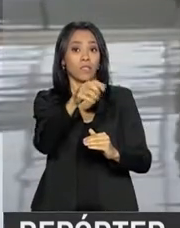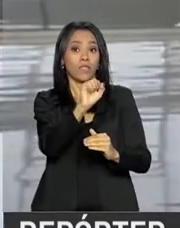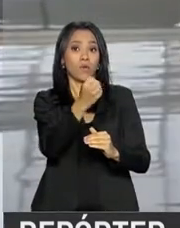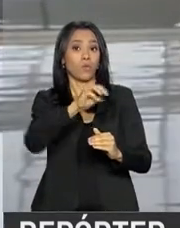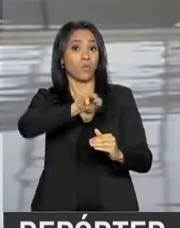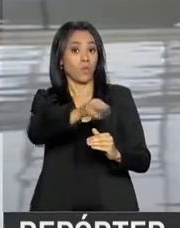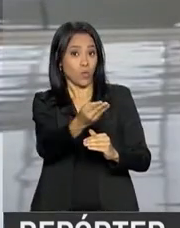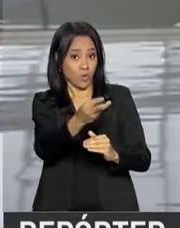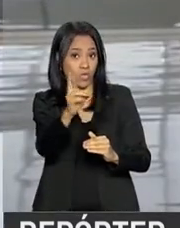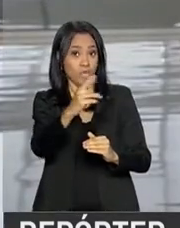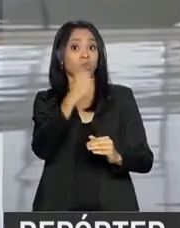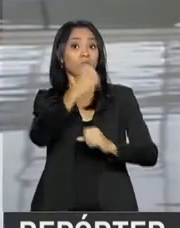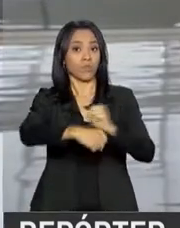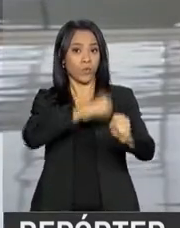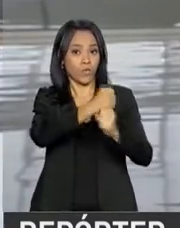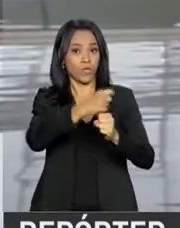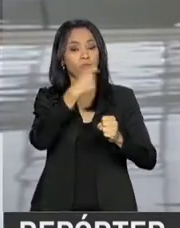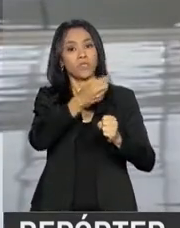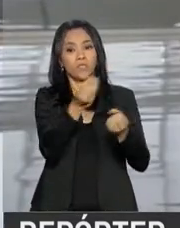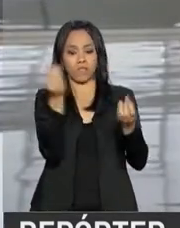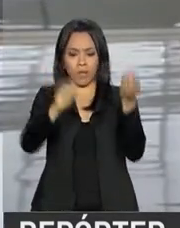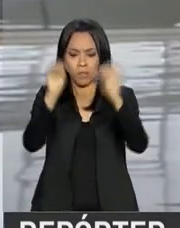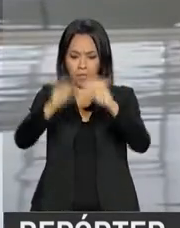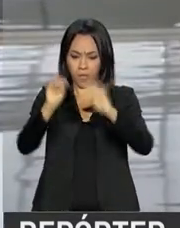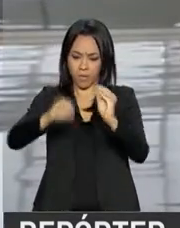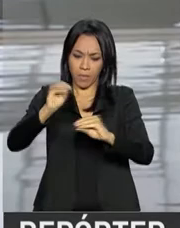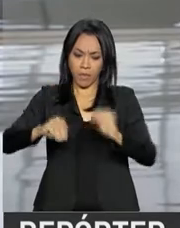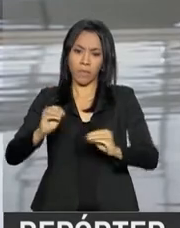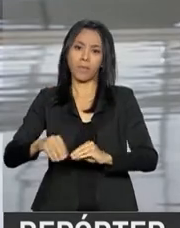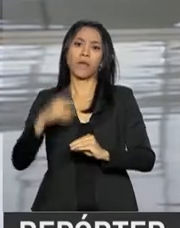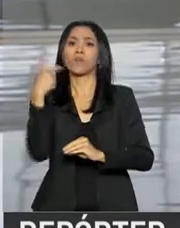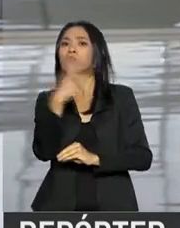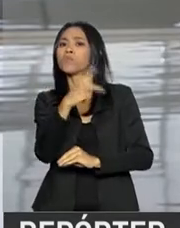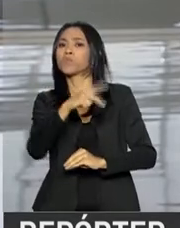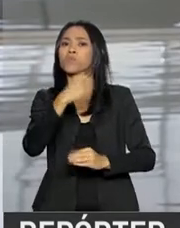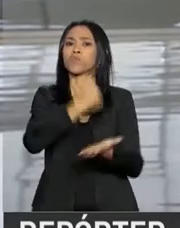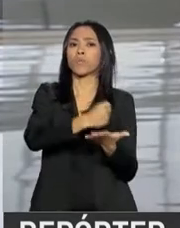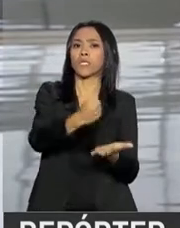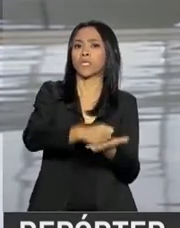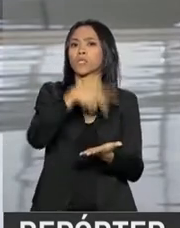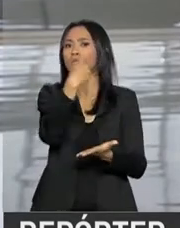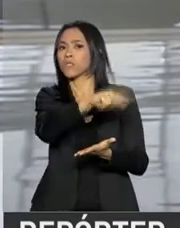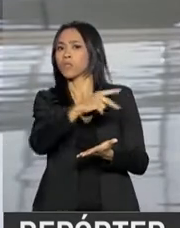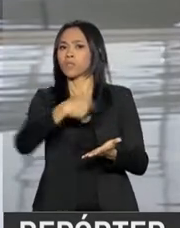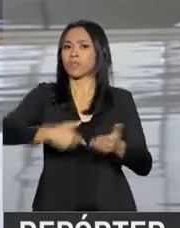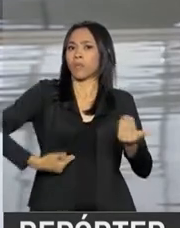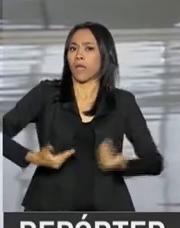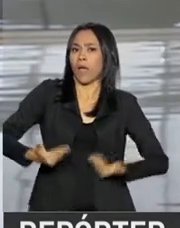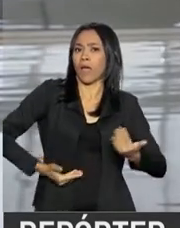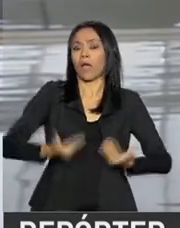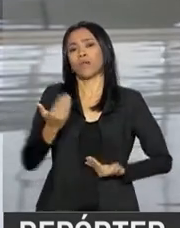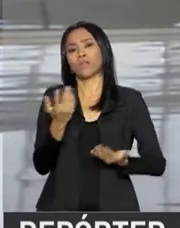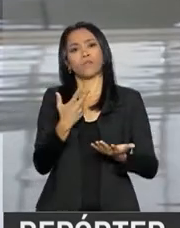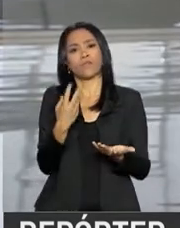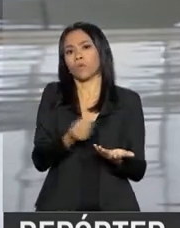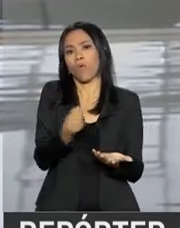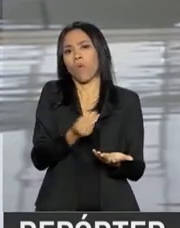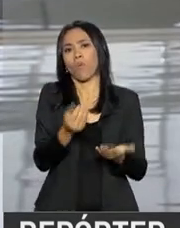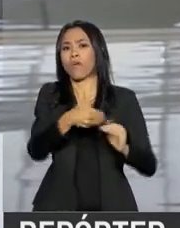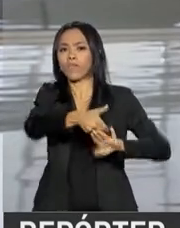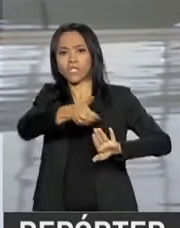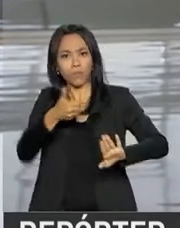elas devem incluir no sistema as informações sobre seus empregados e veículos como por exemplo contratações